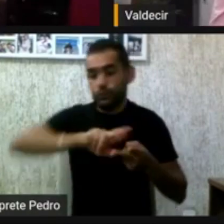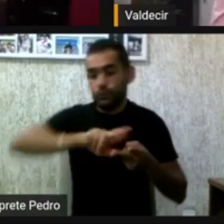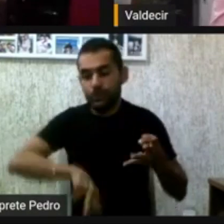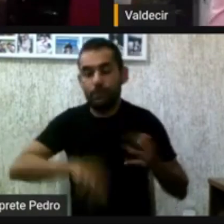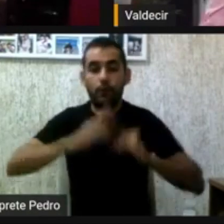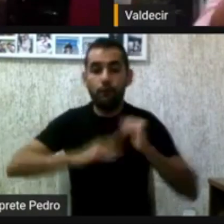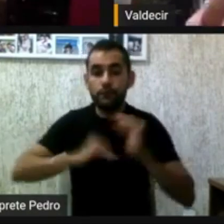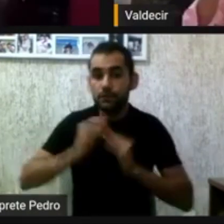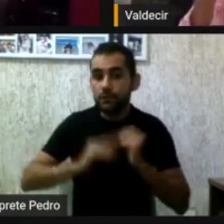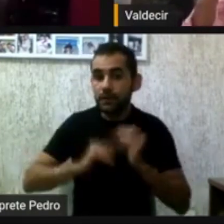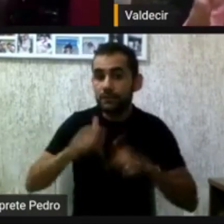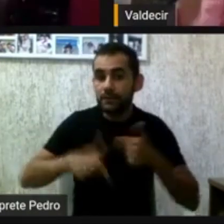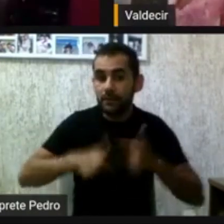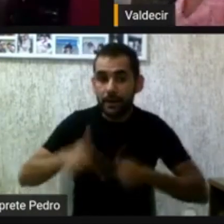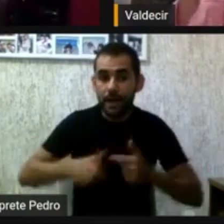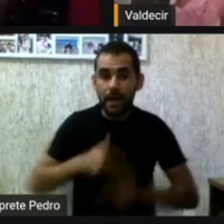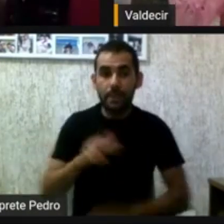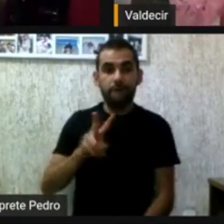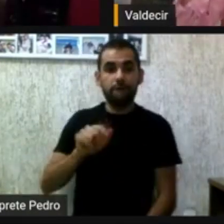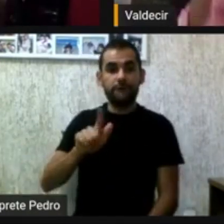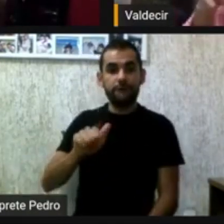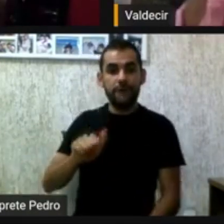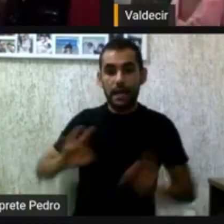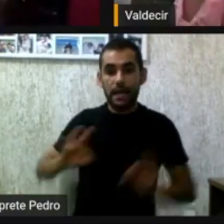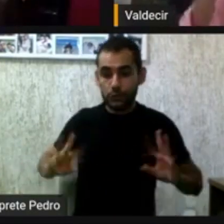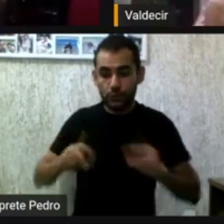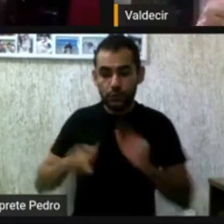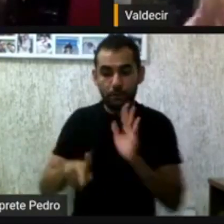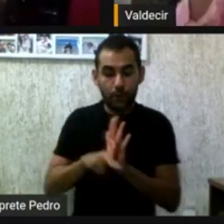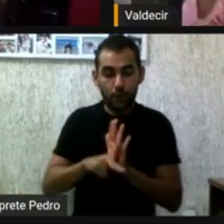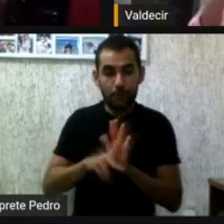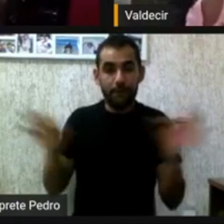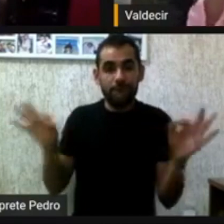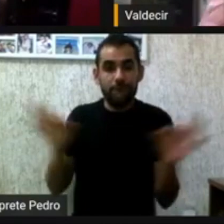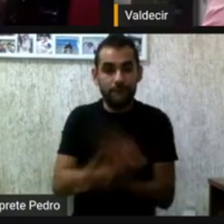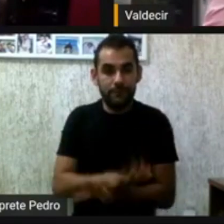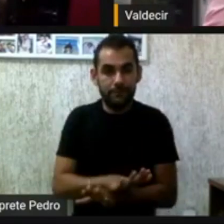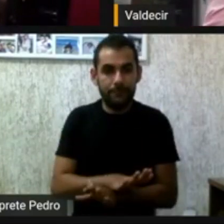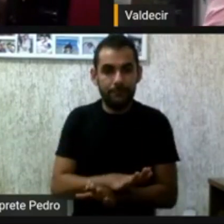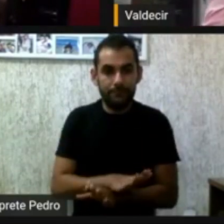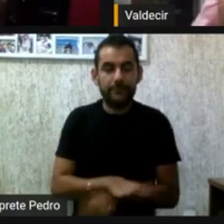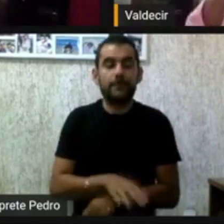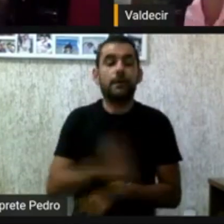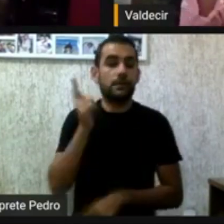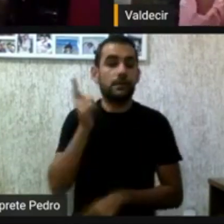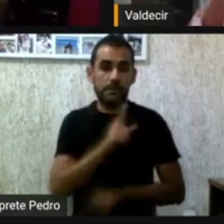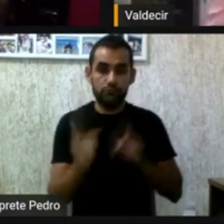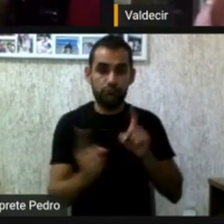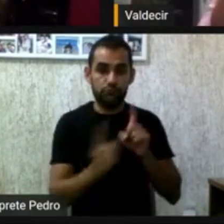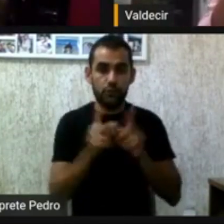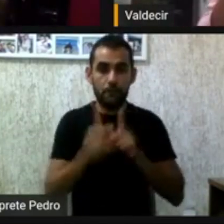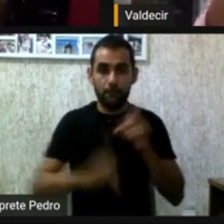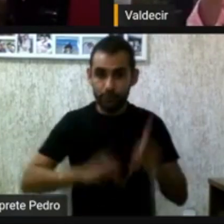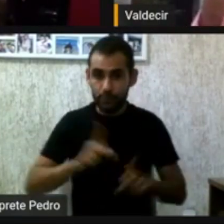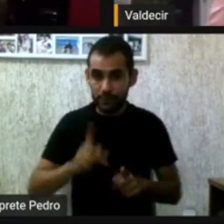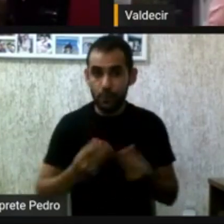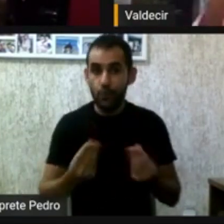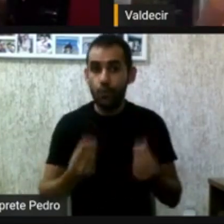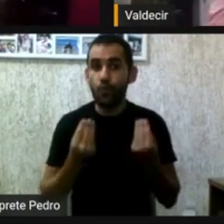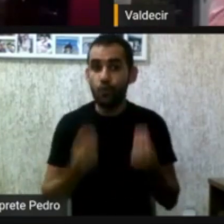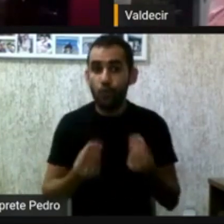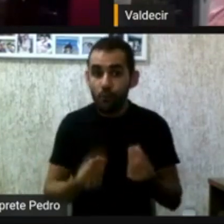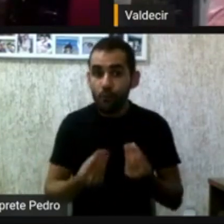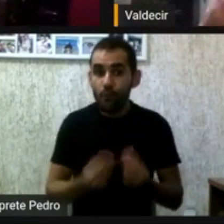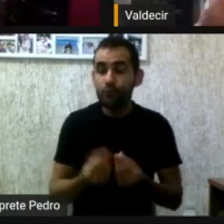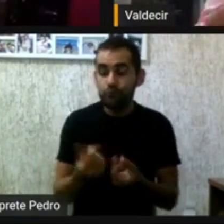que a gente colocar todas essas vagas nesses prédios próprios, terminados, atendendo a nossa população, olha o quanto que vai